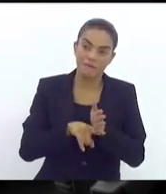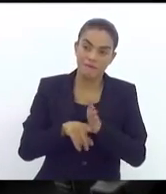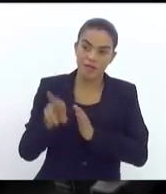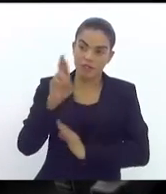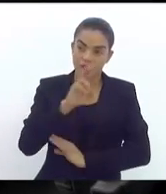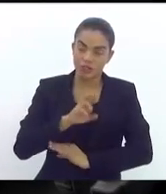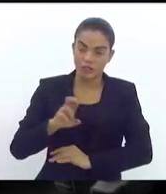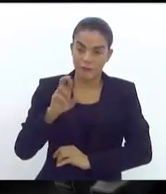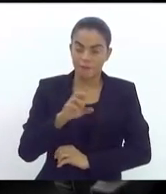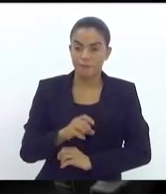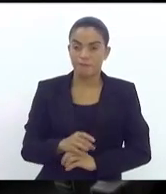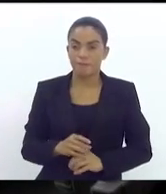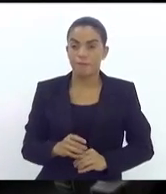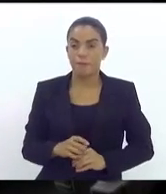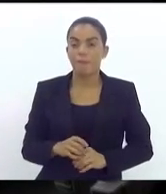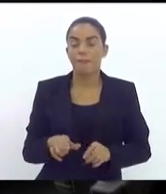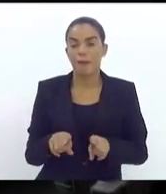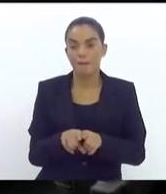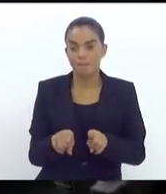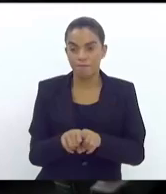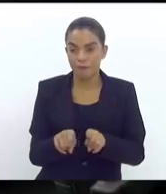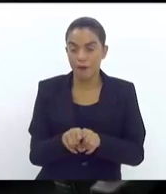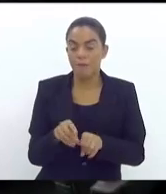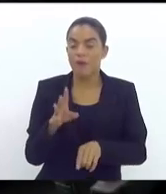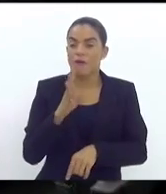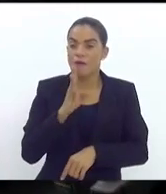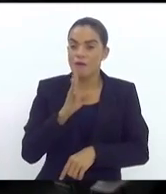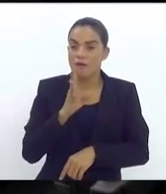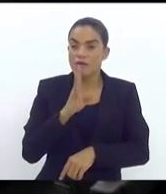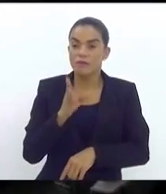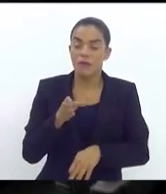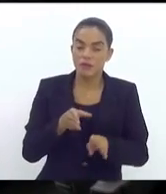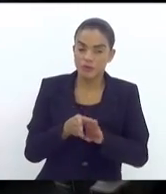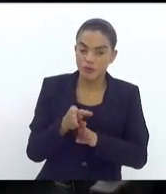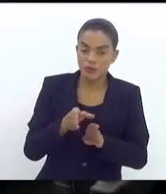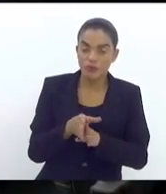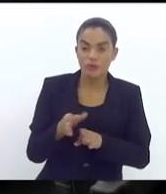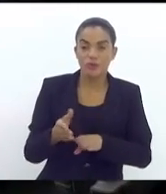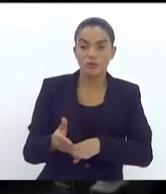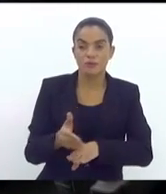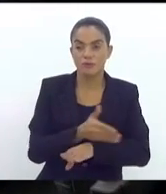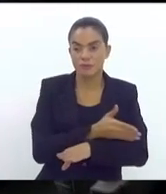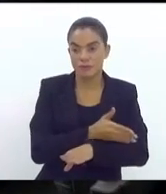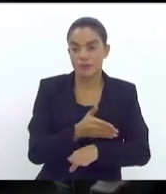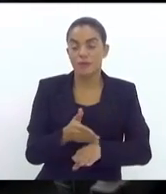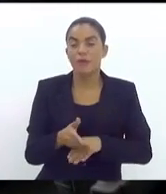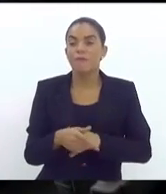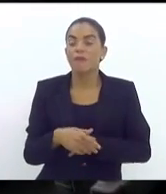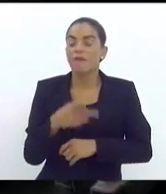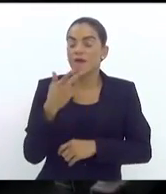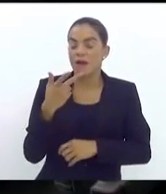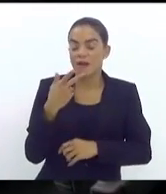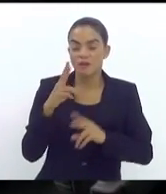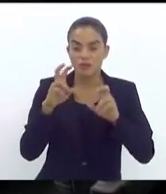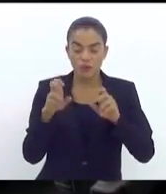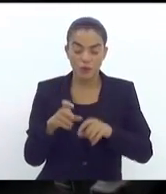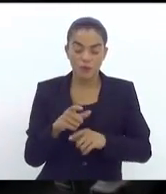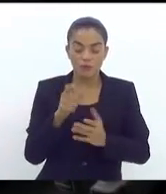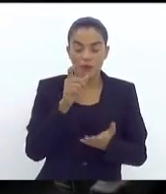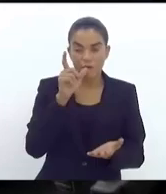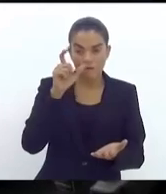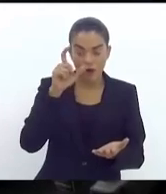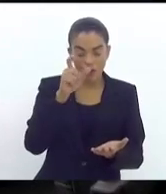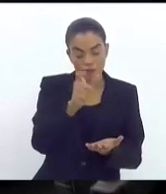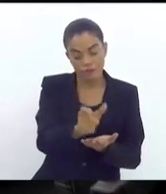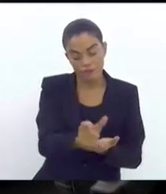abertas. São também conhecidos os efeitos das instruções prévias dadas às pessoas chamadas a realizar o reconhecimento, com a